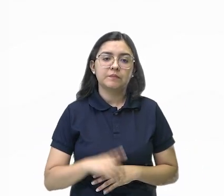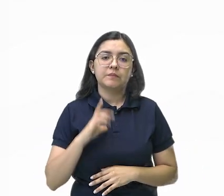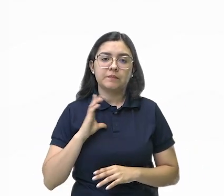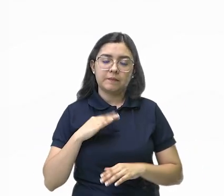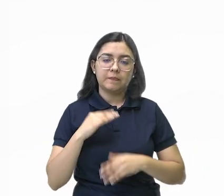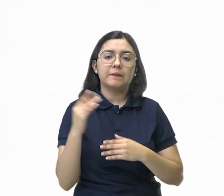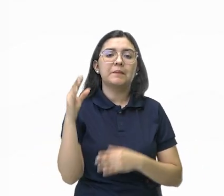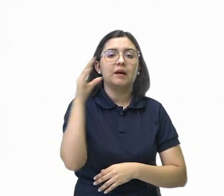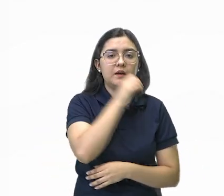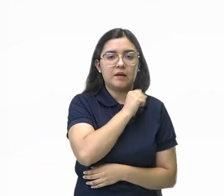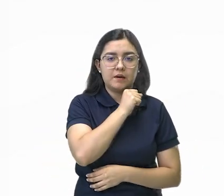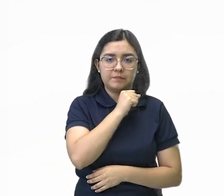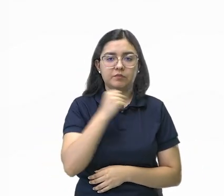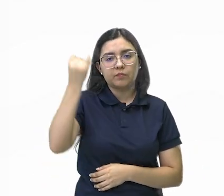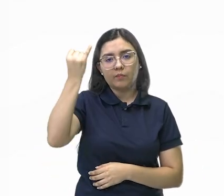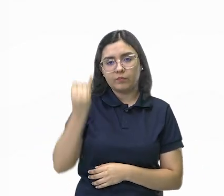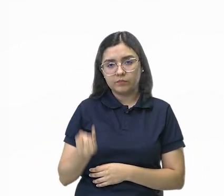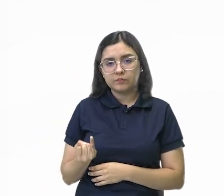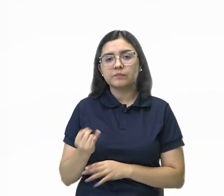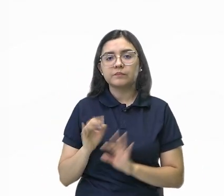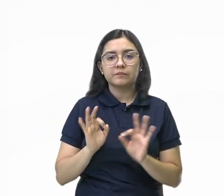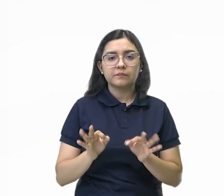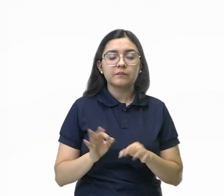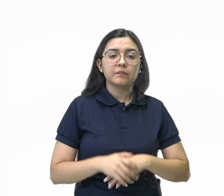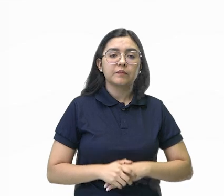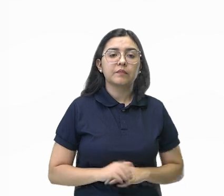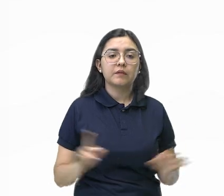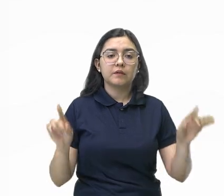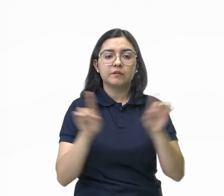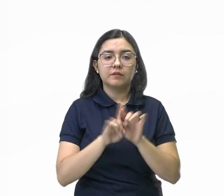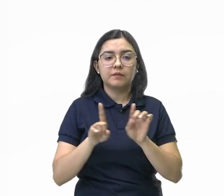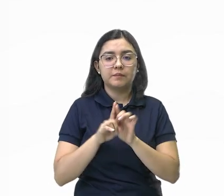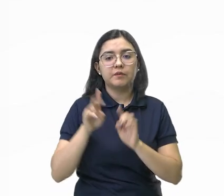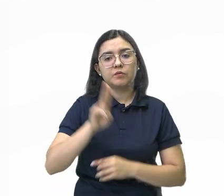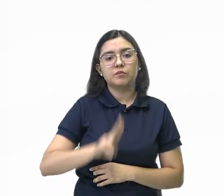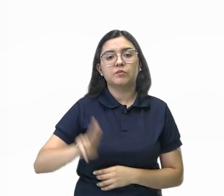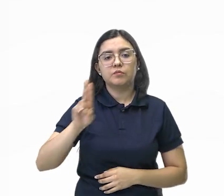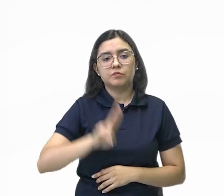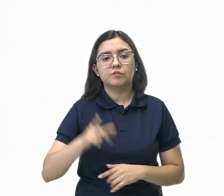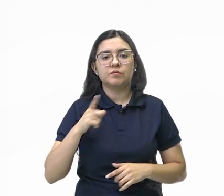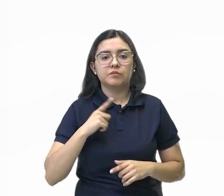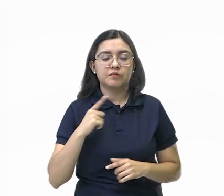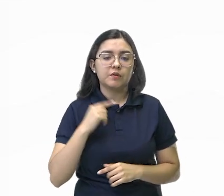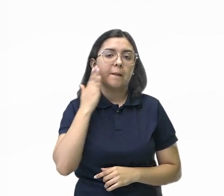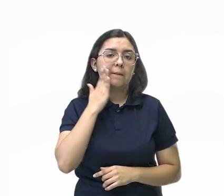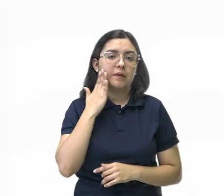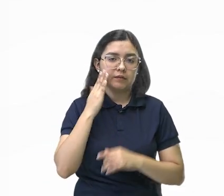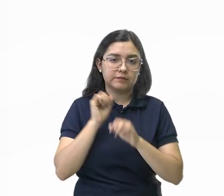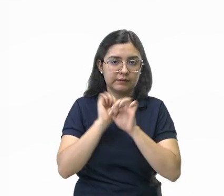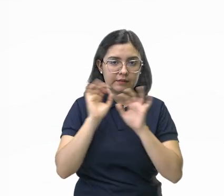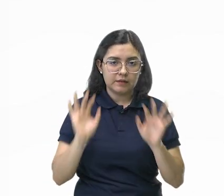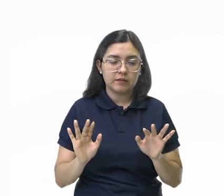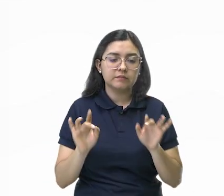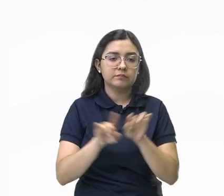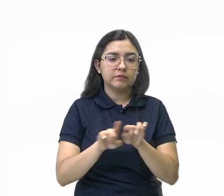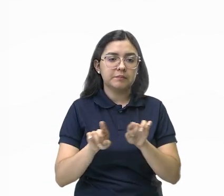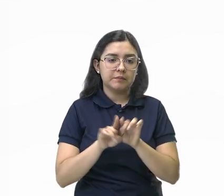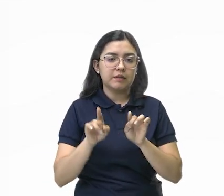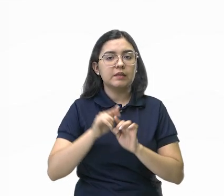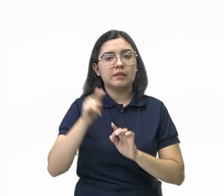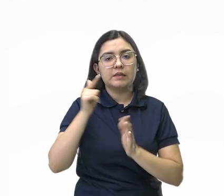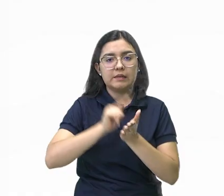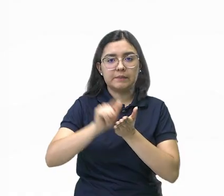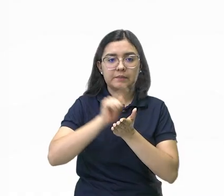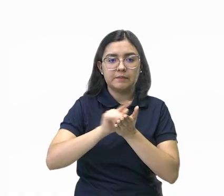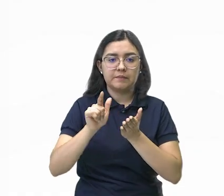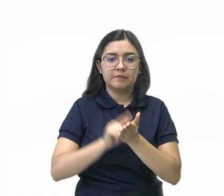acelerar o procedimento do emagrecimento. Tá? Temos também o uso do clareamento de pele, né? Onde nós vamos ter aí